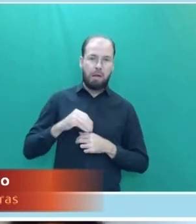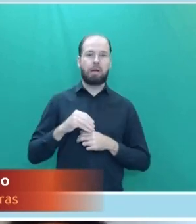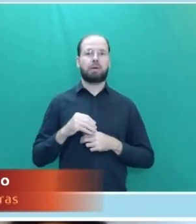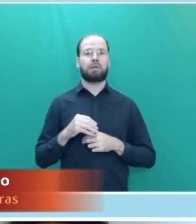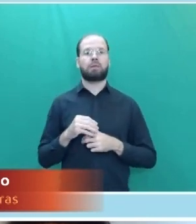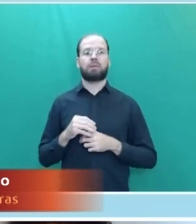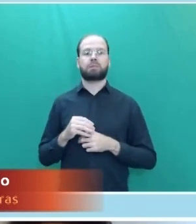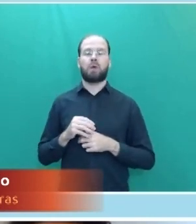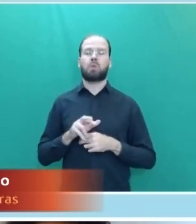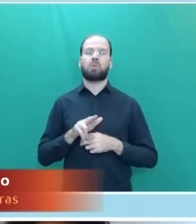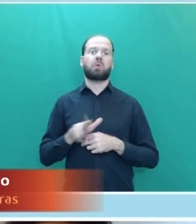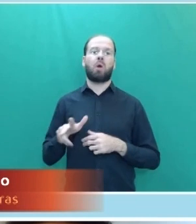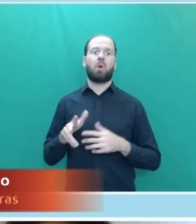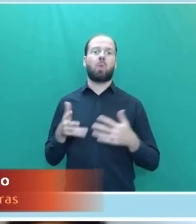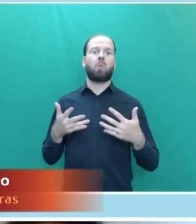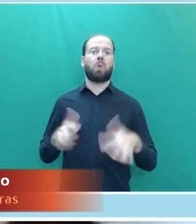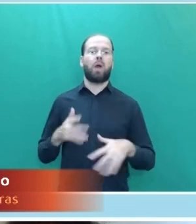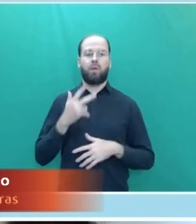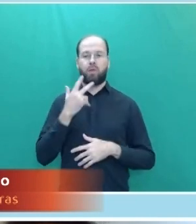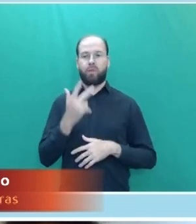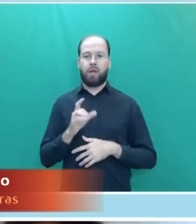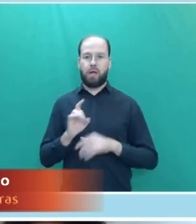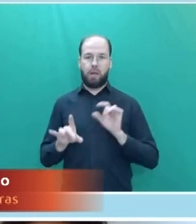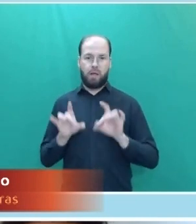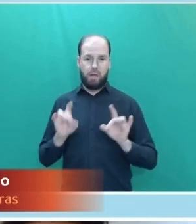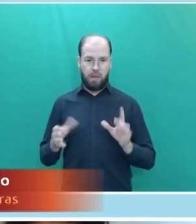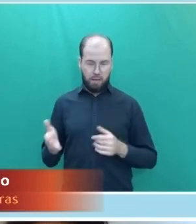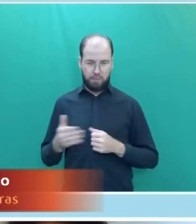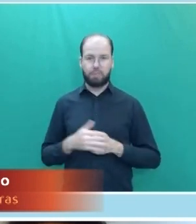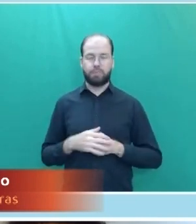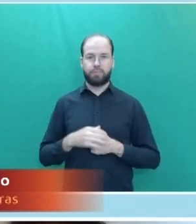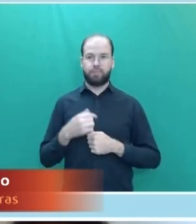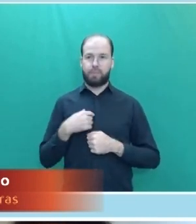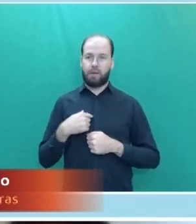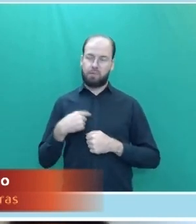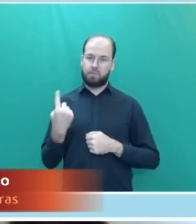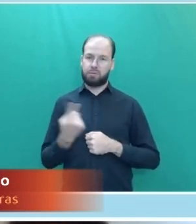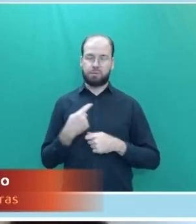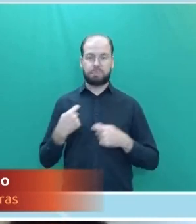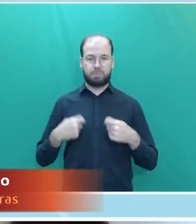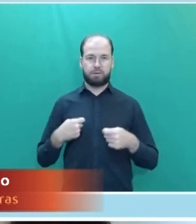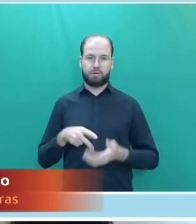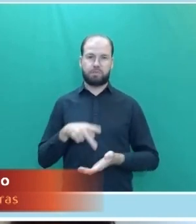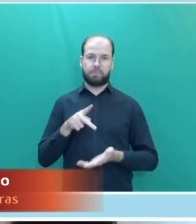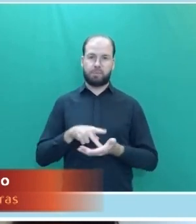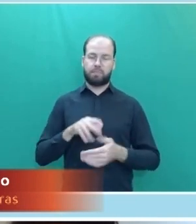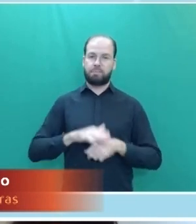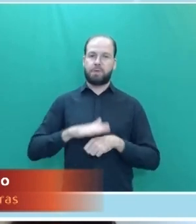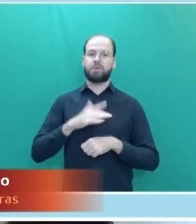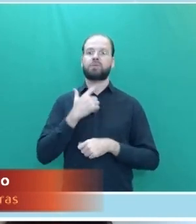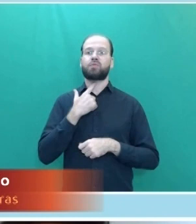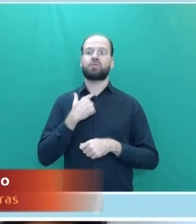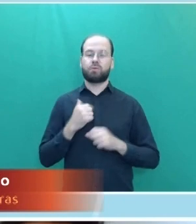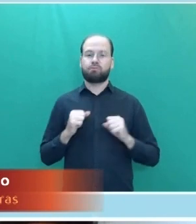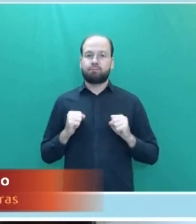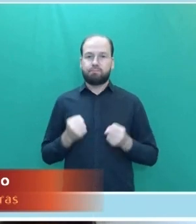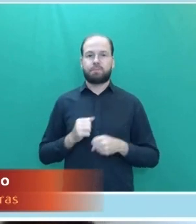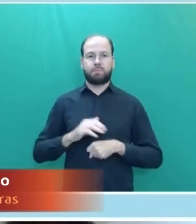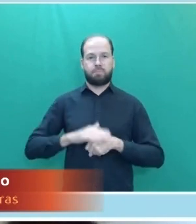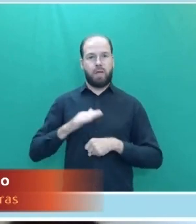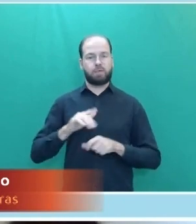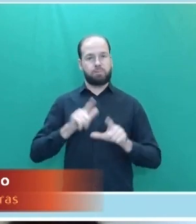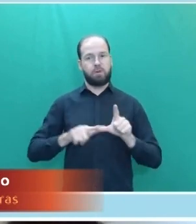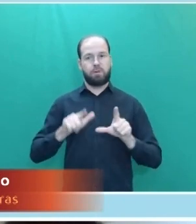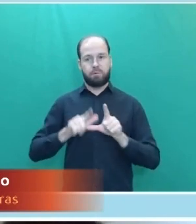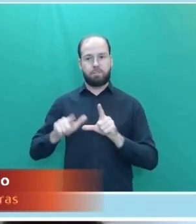para não querer citar cada letra dessa. Acho que a gente tem que ter, na verdade, mais vontade de que tenham cada vez mais letras, de que tenham